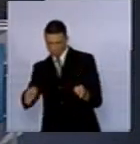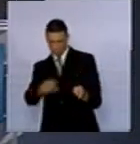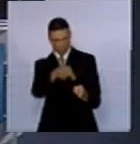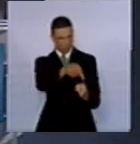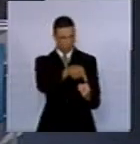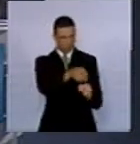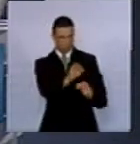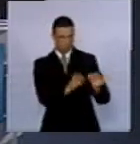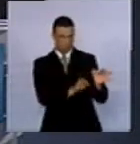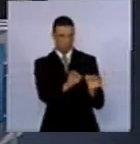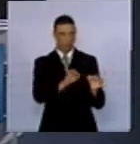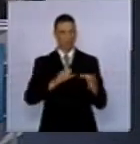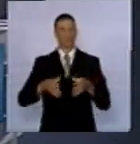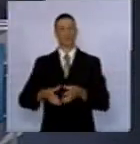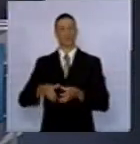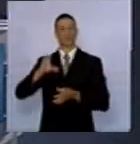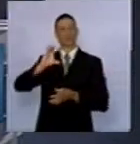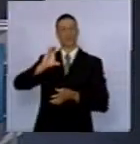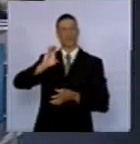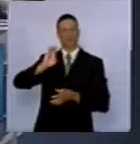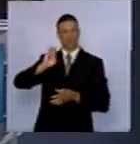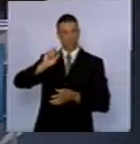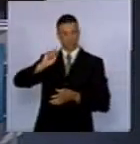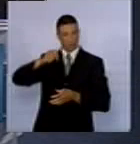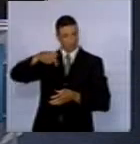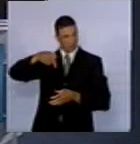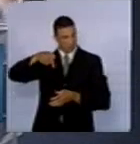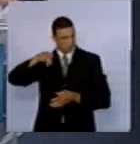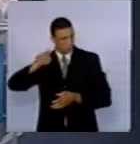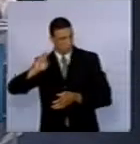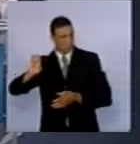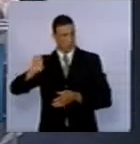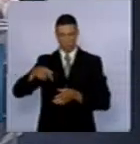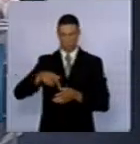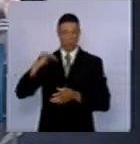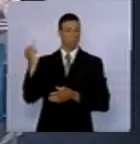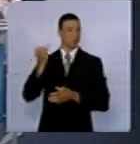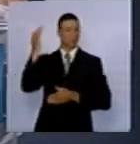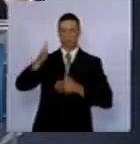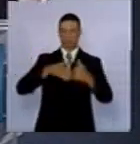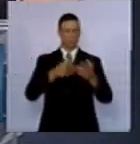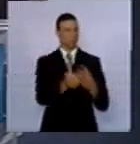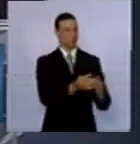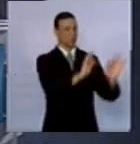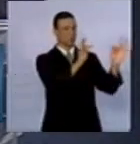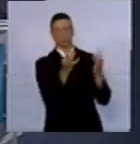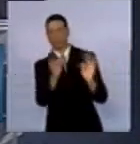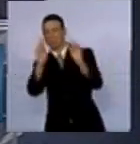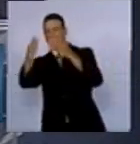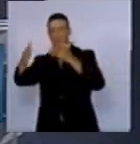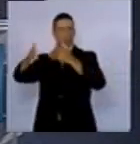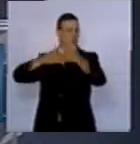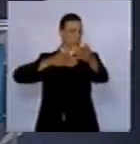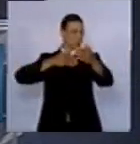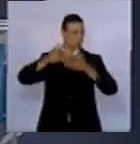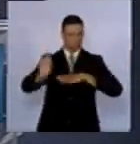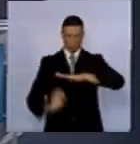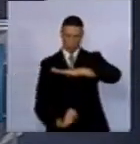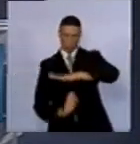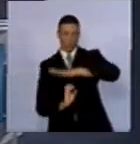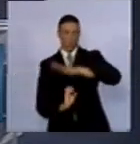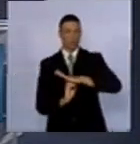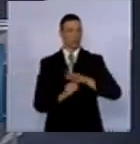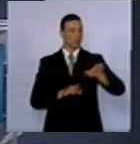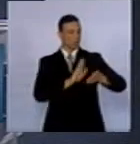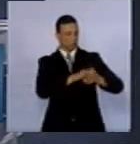é o Ceac esse sim um novo serviço independente dos quais as tecnologias evidentemente as empresas Elas